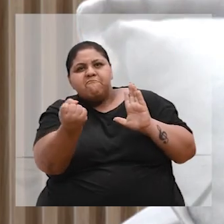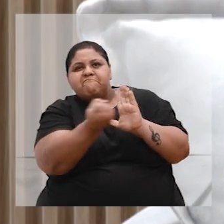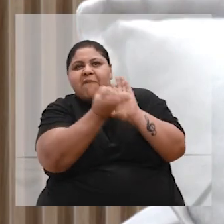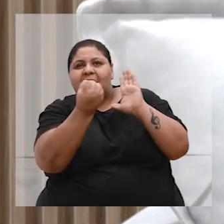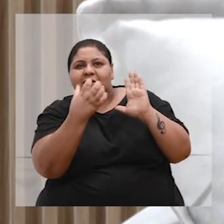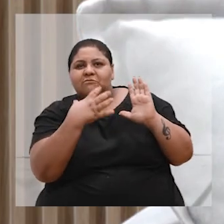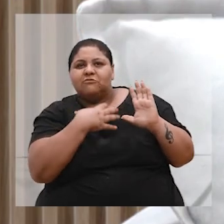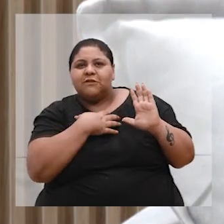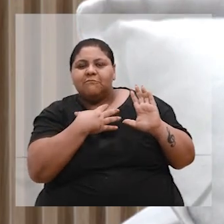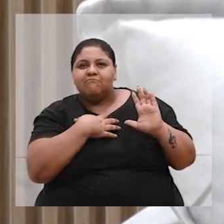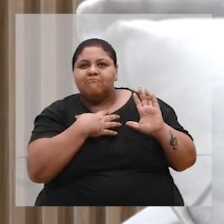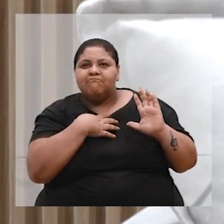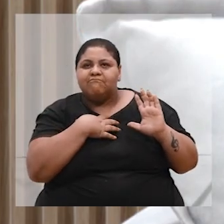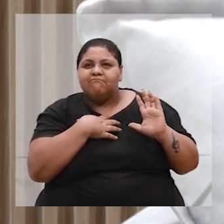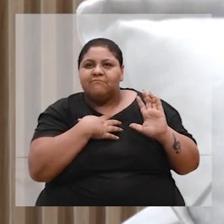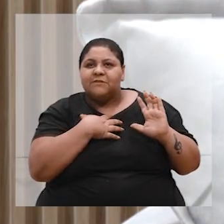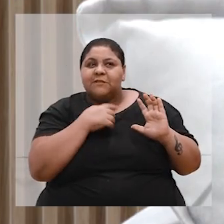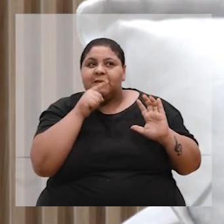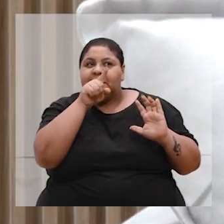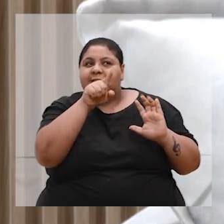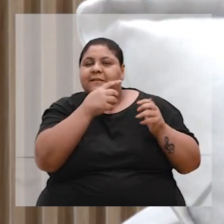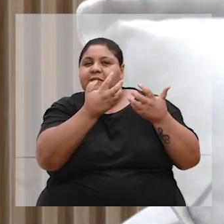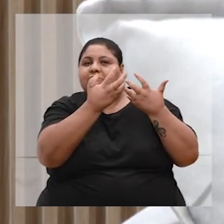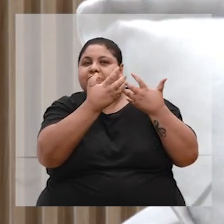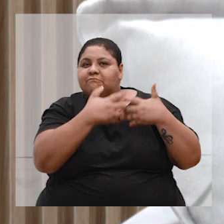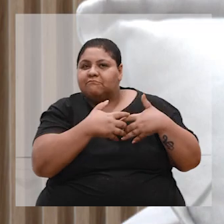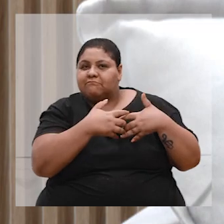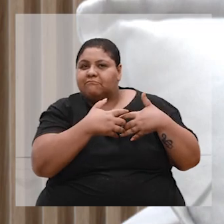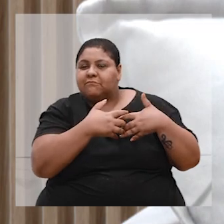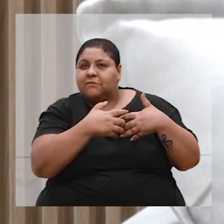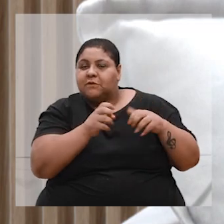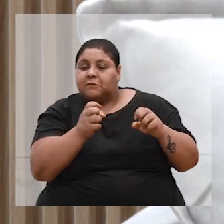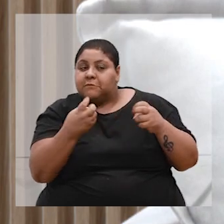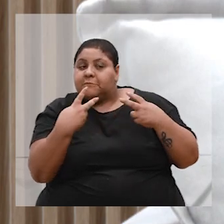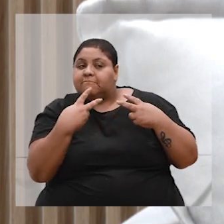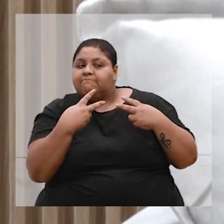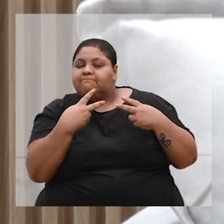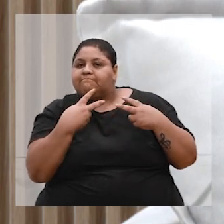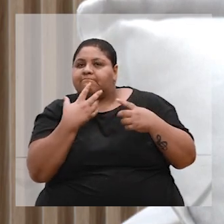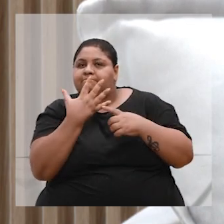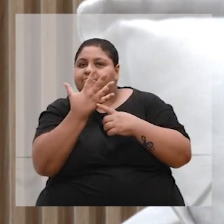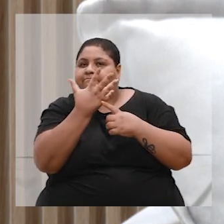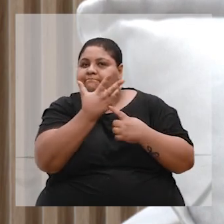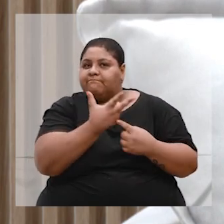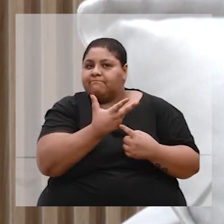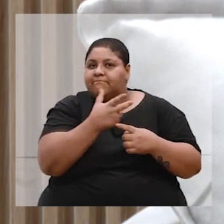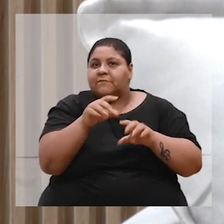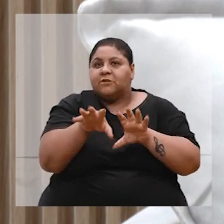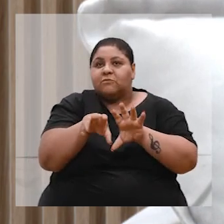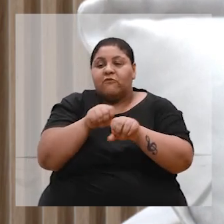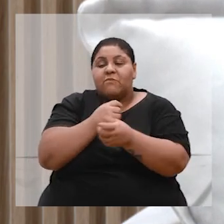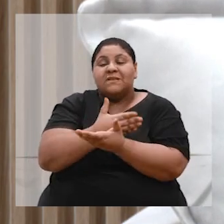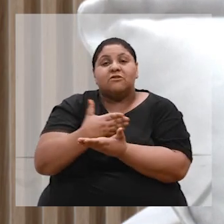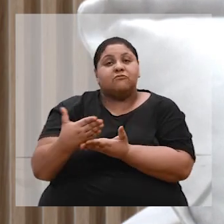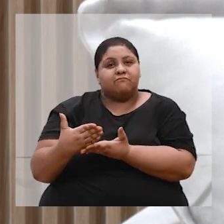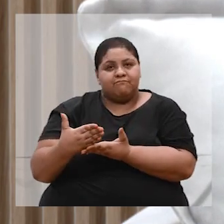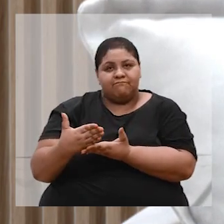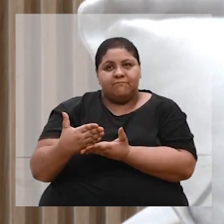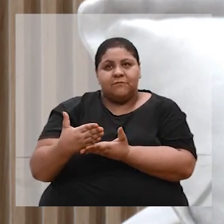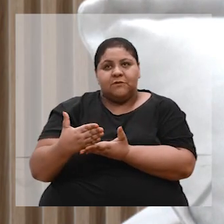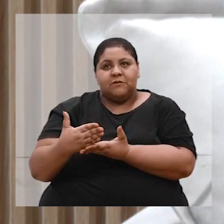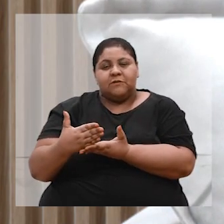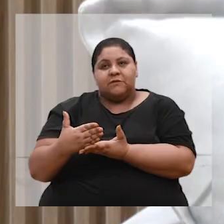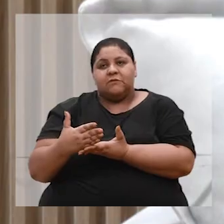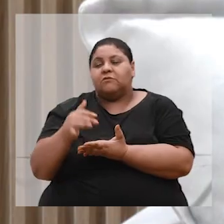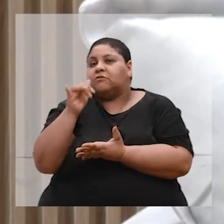aquilo me impacta de alguma forma, e essa é a função, me parece, das artes numa formação